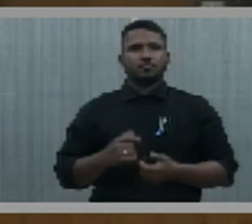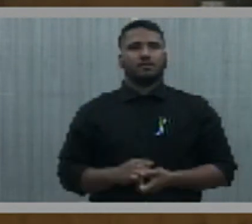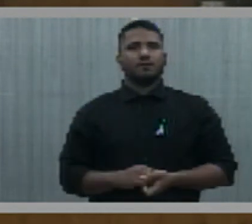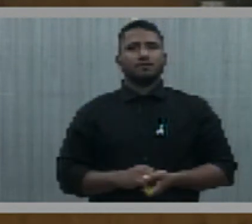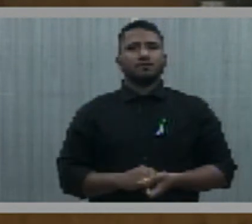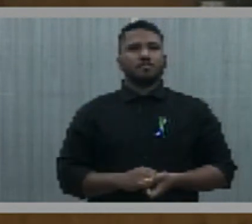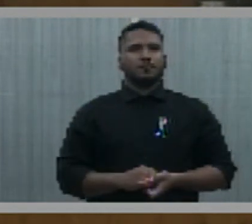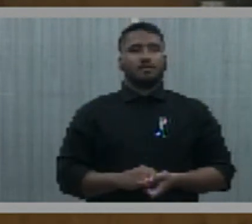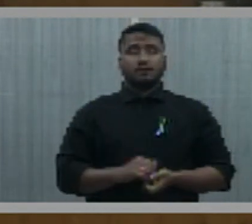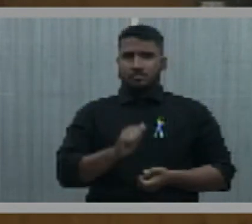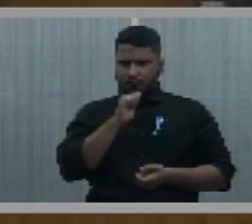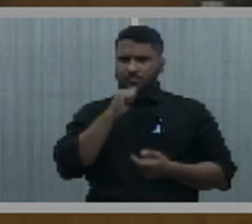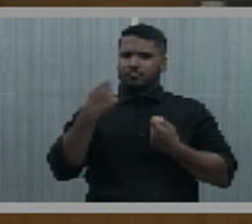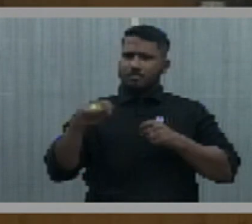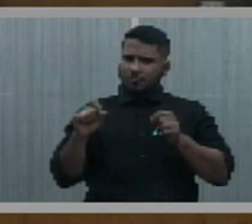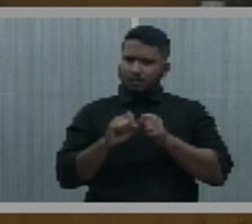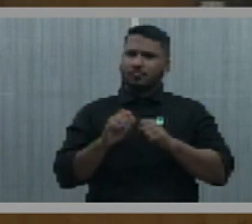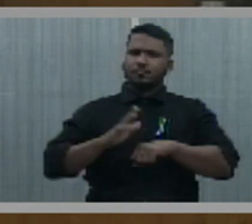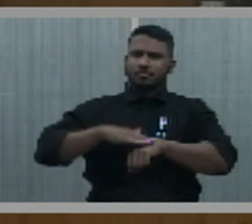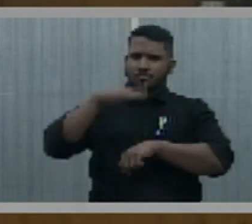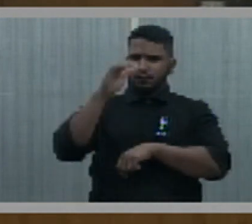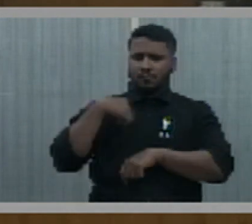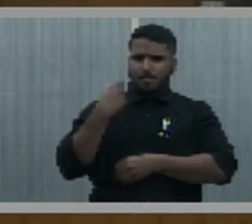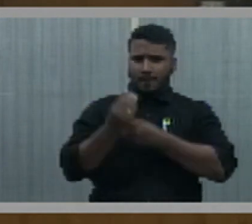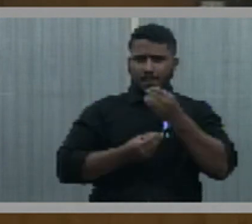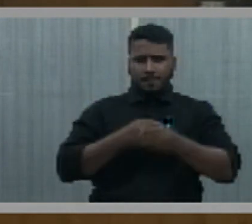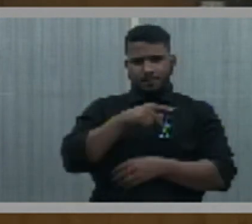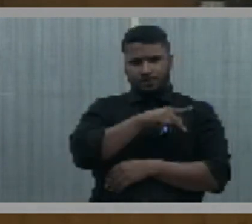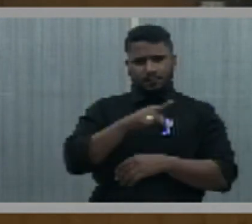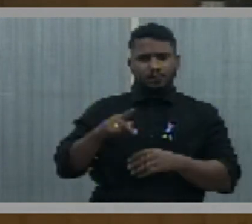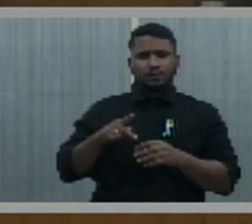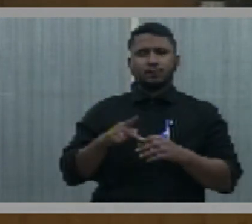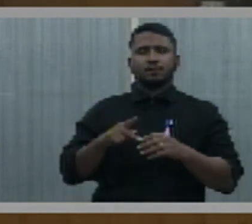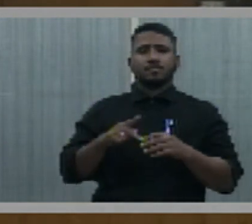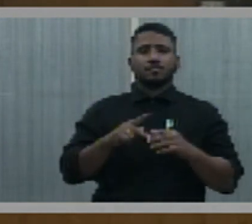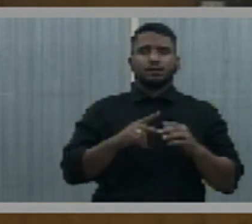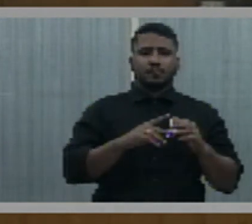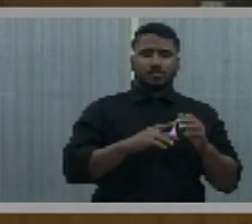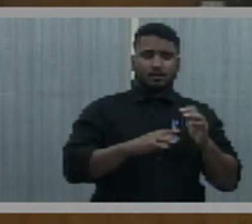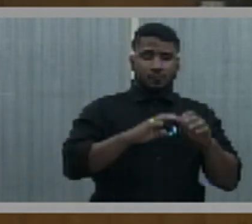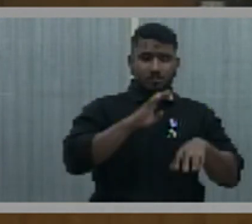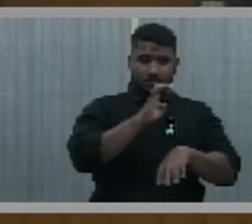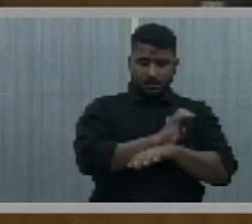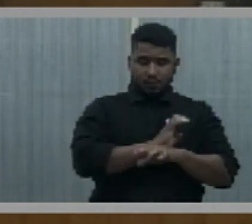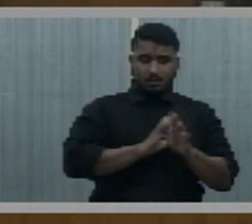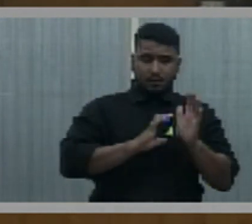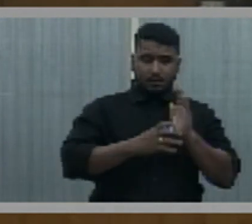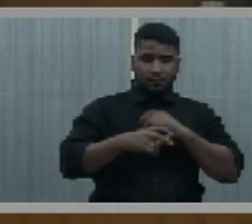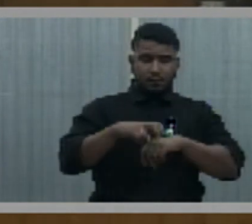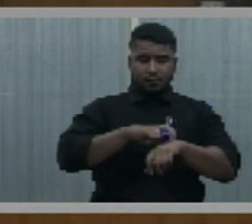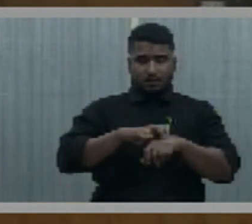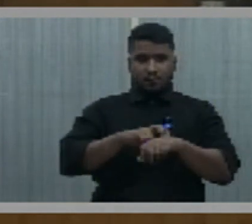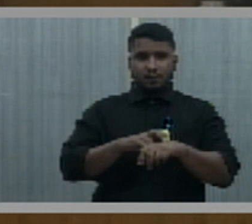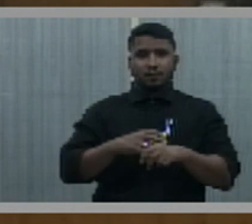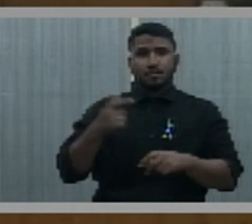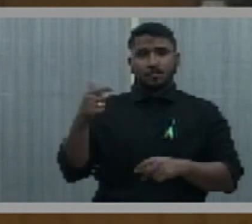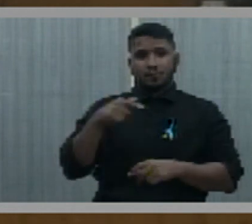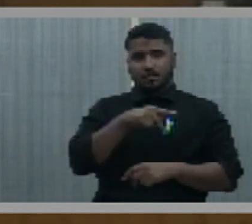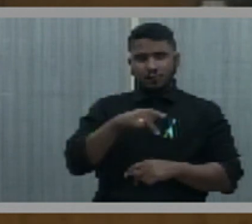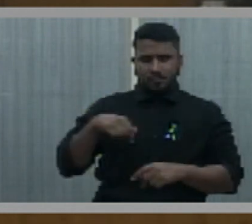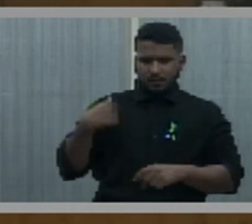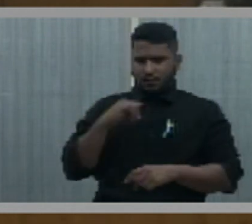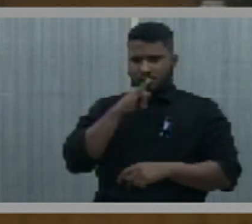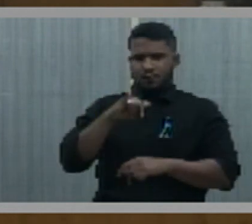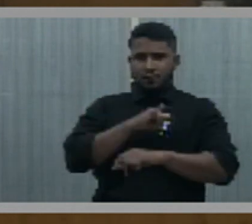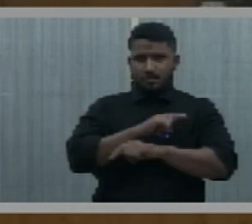Muito ainda tem a ser feito. Eu, como presidente estadual do Partido Verde e vice-presidente nacional, a luta vai